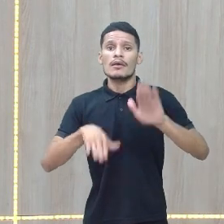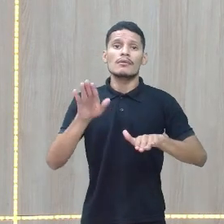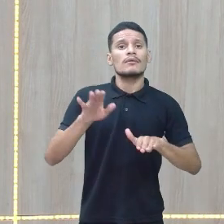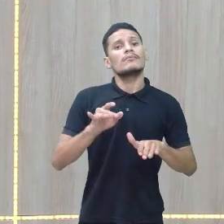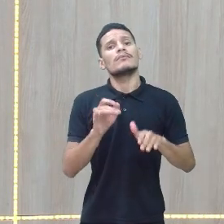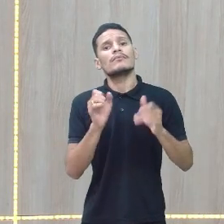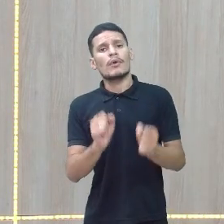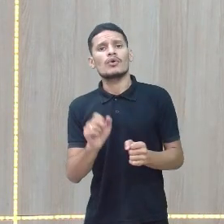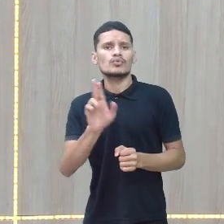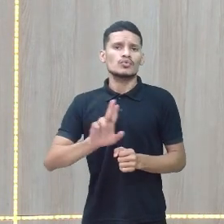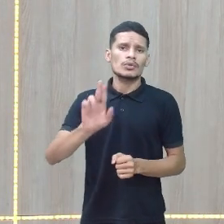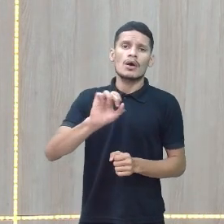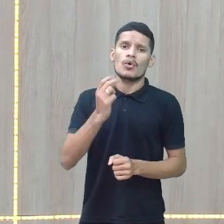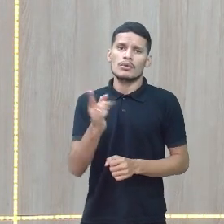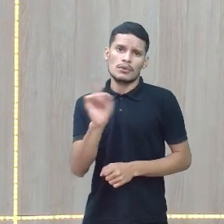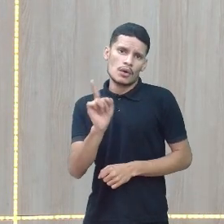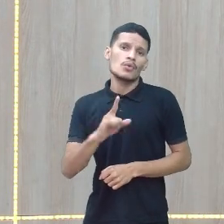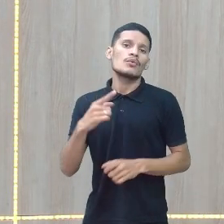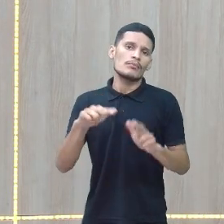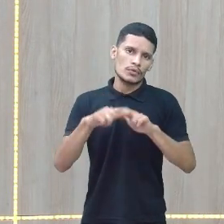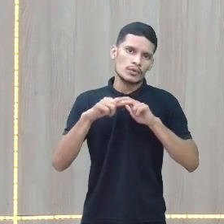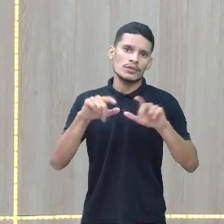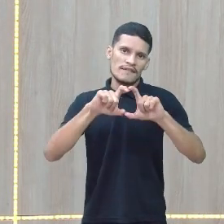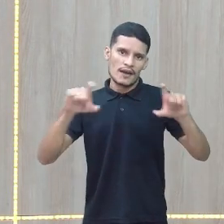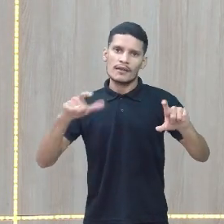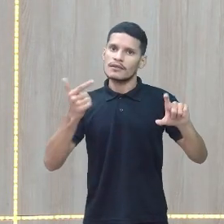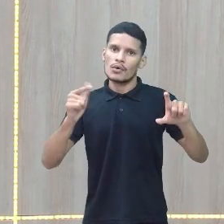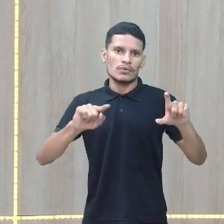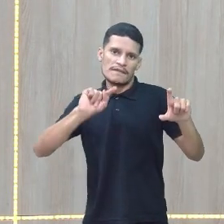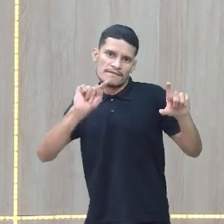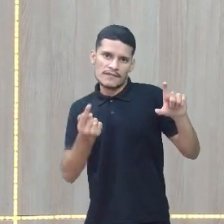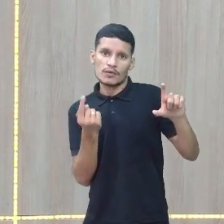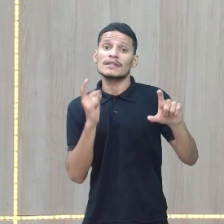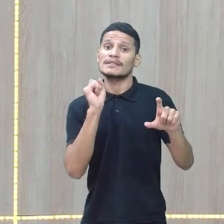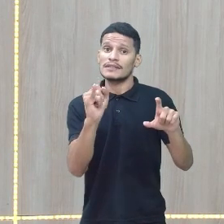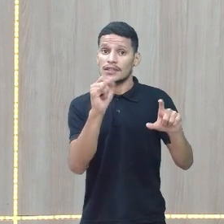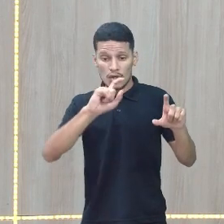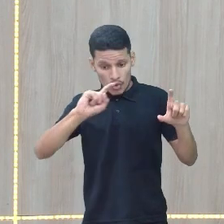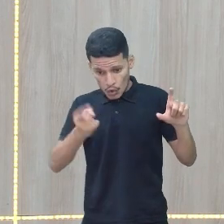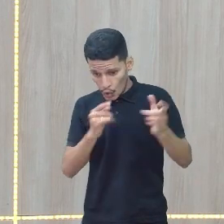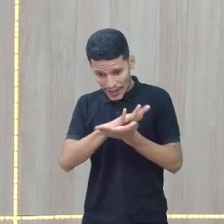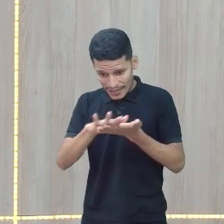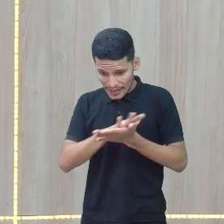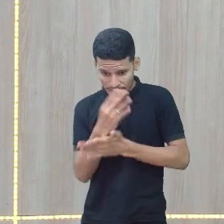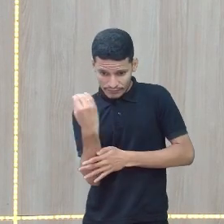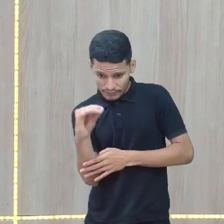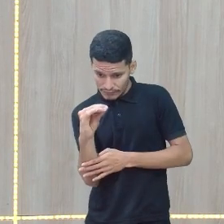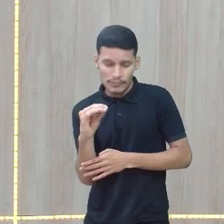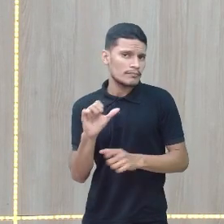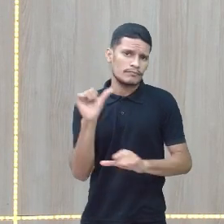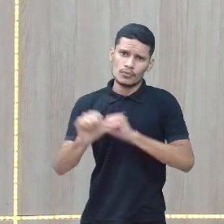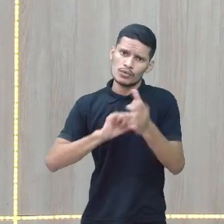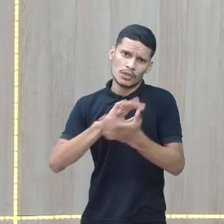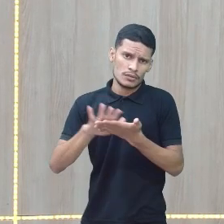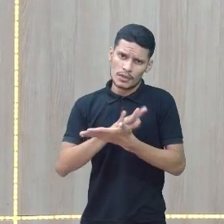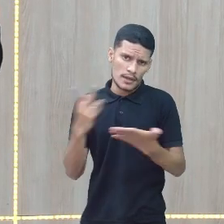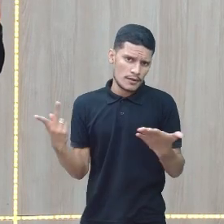que lá não tem a vírgula, tá? Porque se você não colocar a vírgula, não está